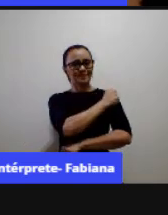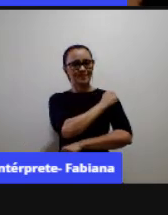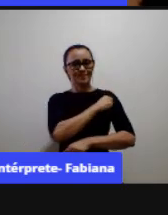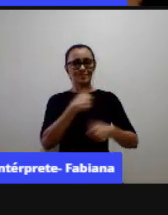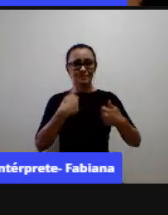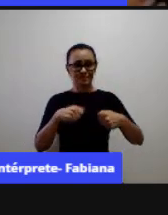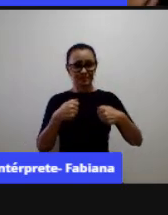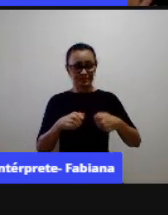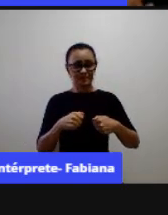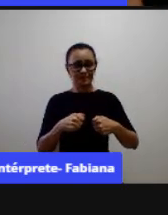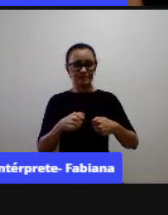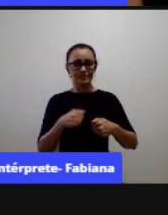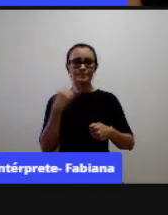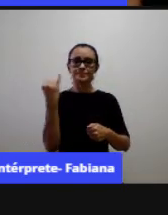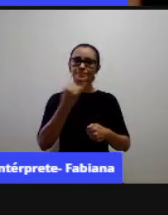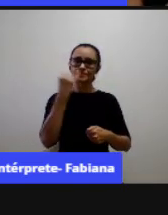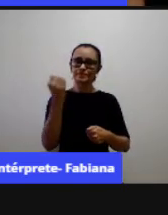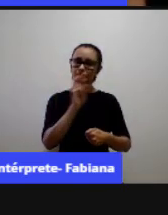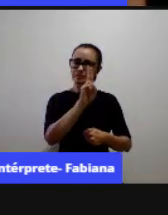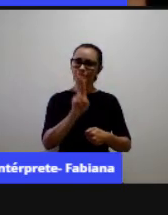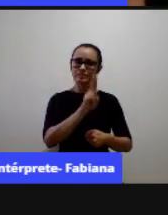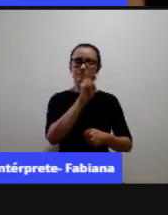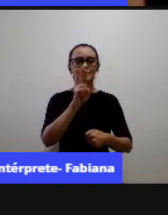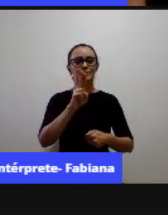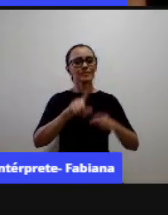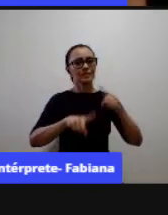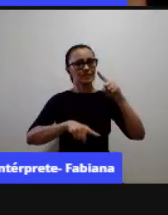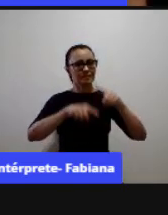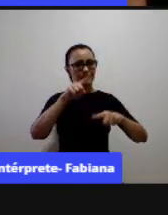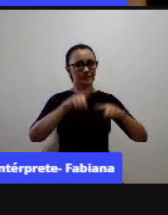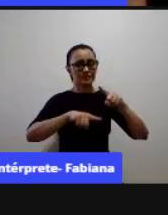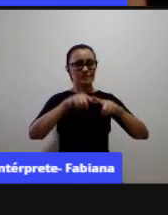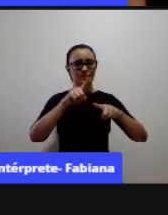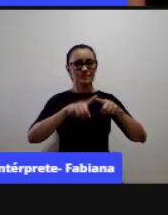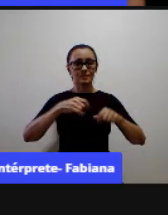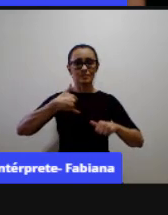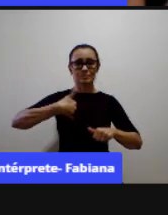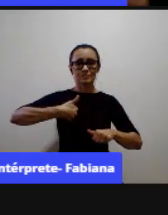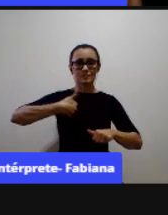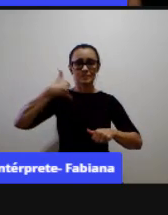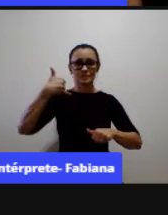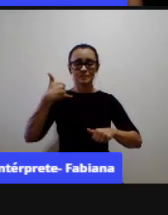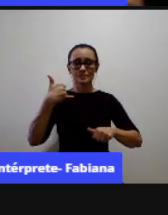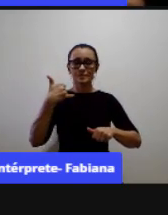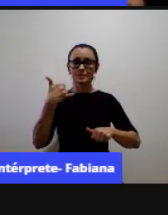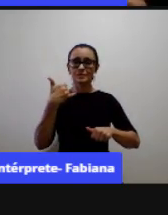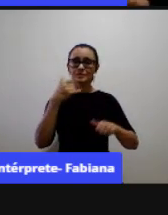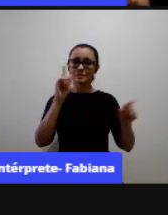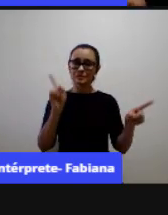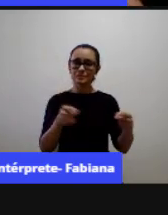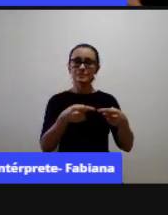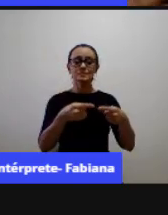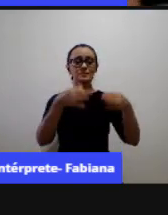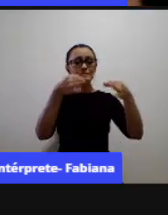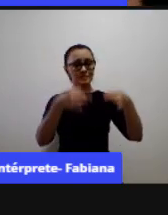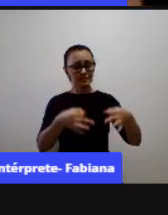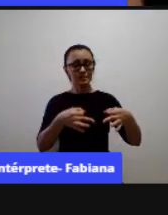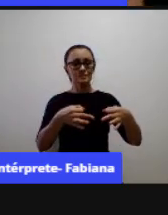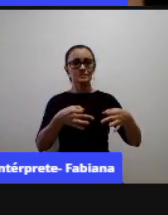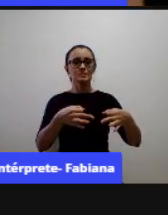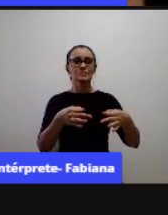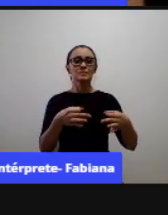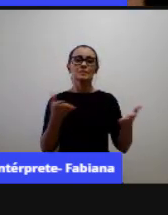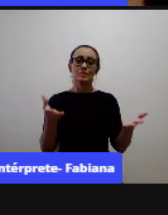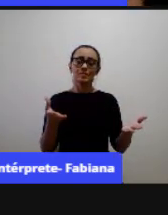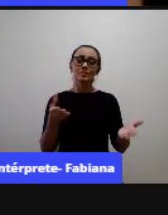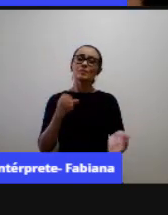materiais que não sejam condizentes com a questão da faixa etária. Até para a gente poder identificar, né, onde